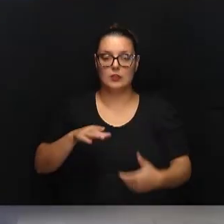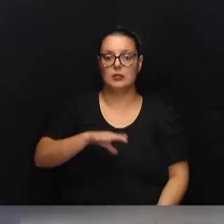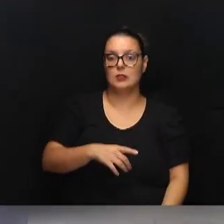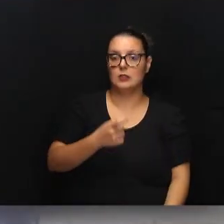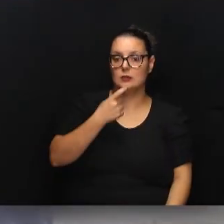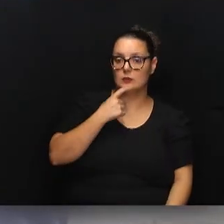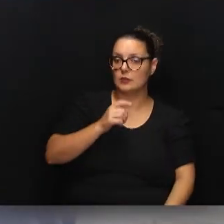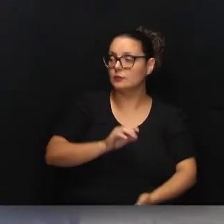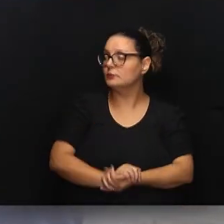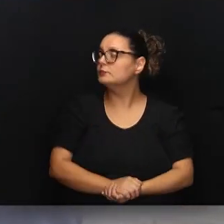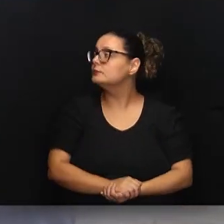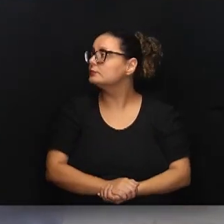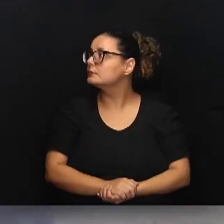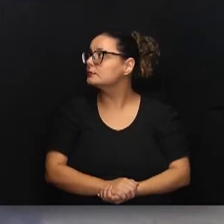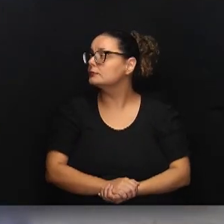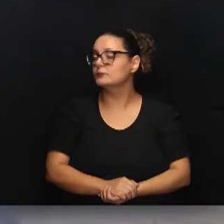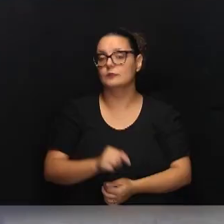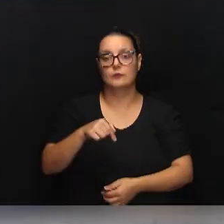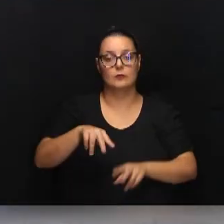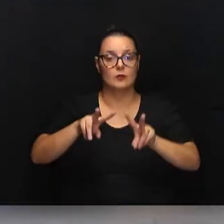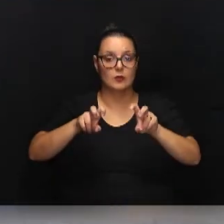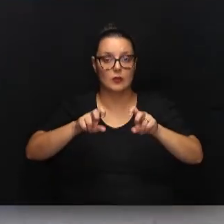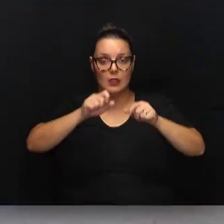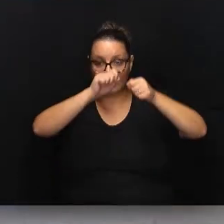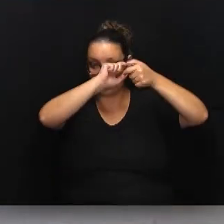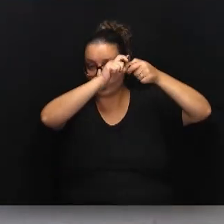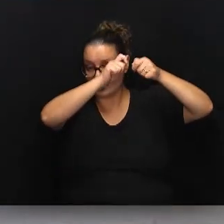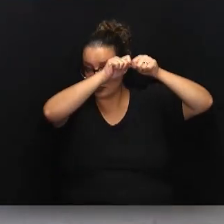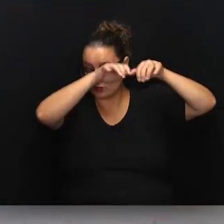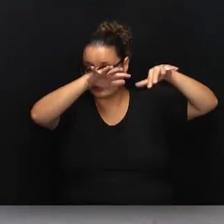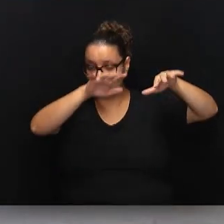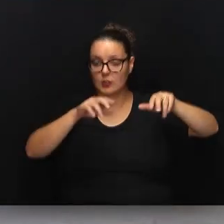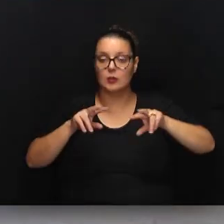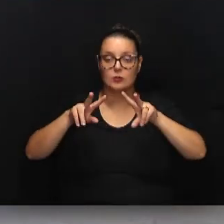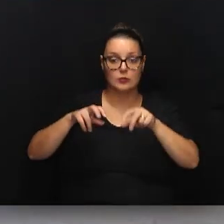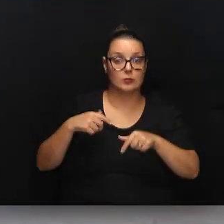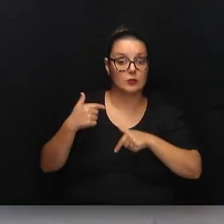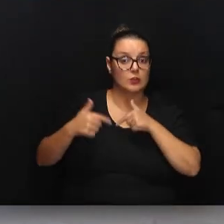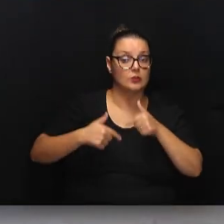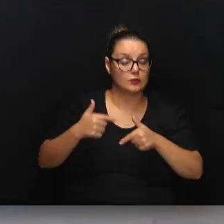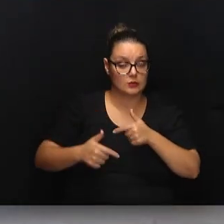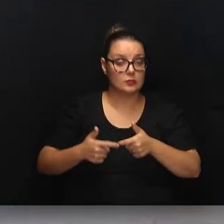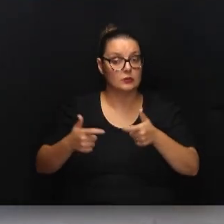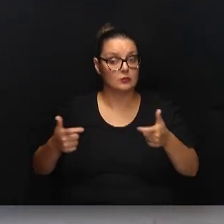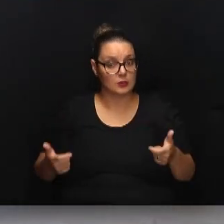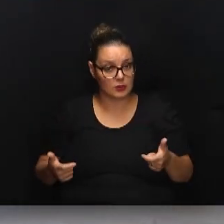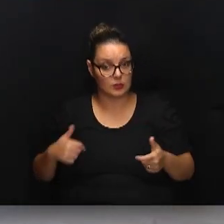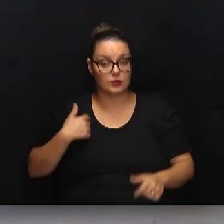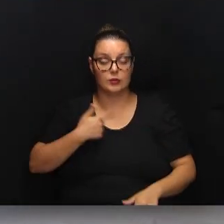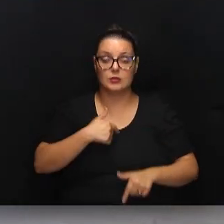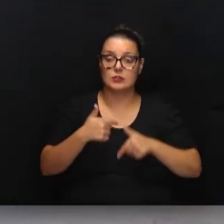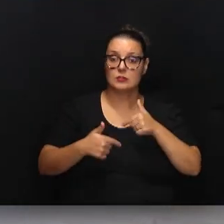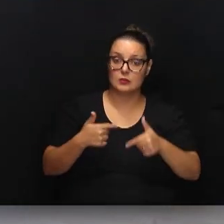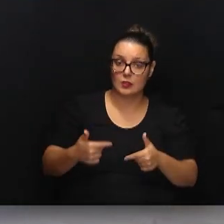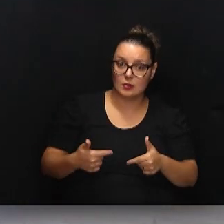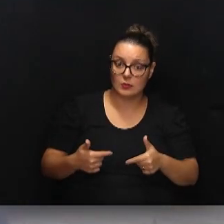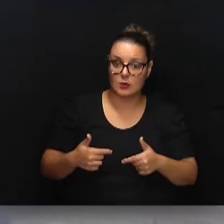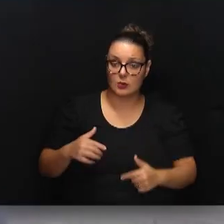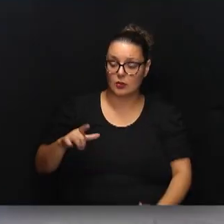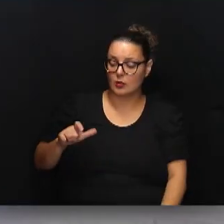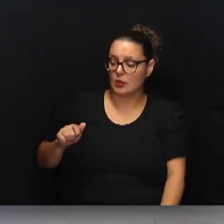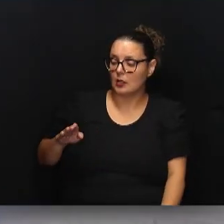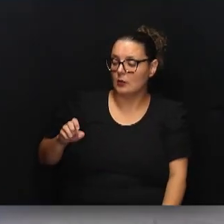Municipal. Esse tema do espectro autista é um tema que eu tenho trabalhado bastante. Nós estamos trabalhando para trazer um laboratório de